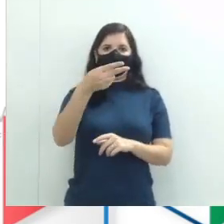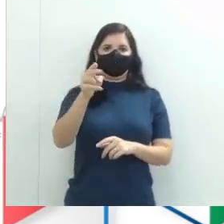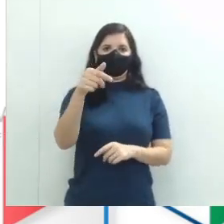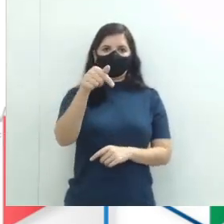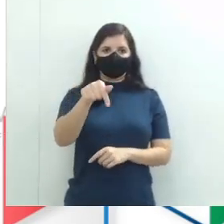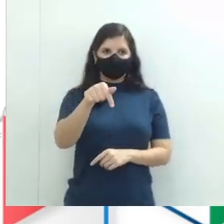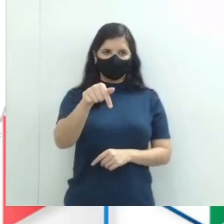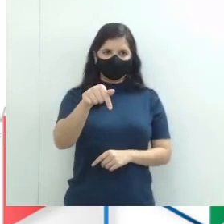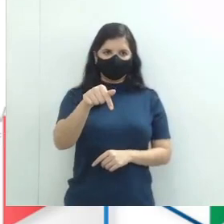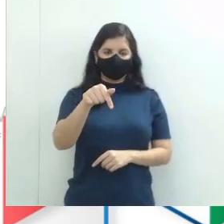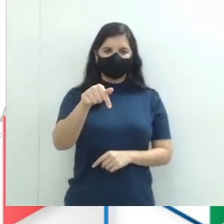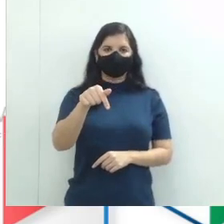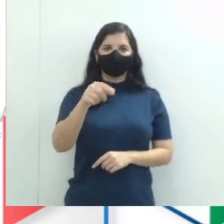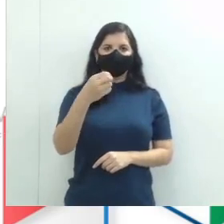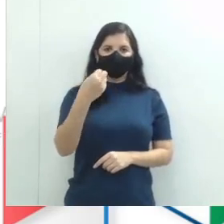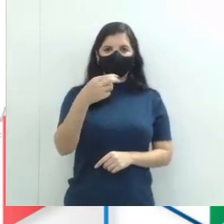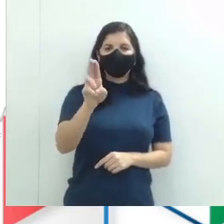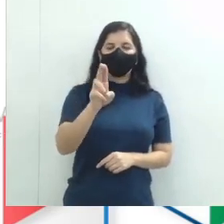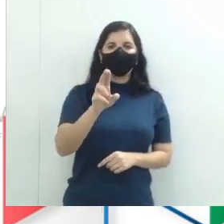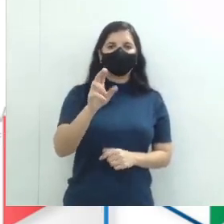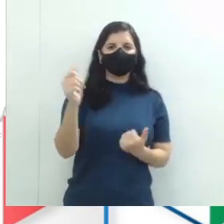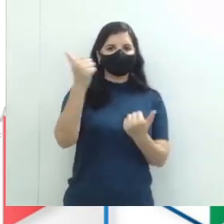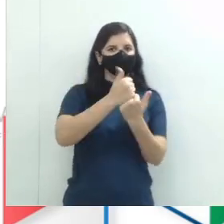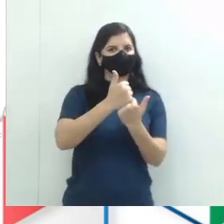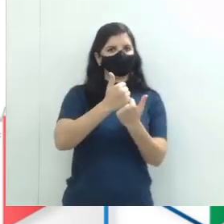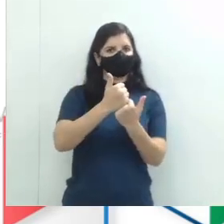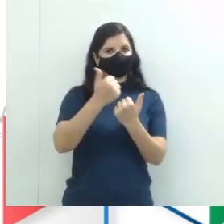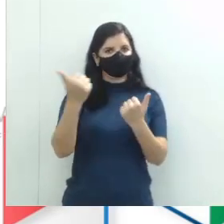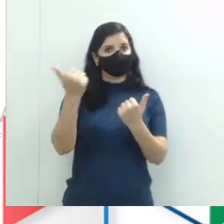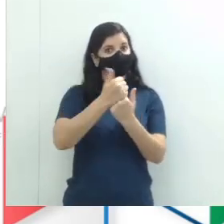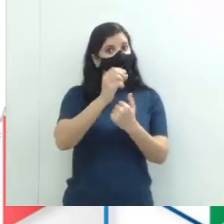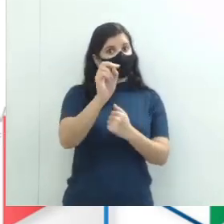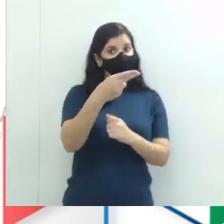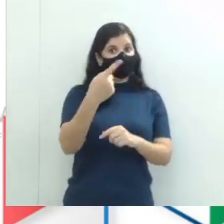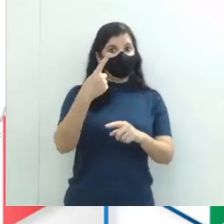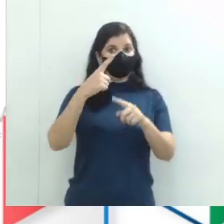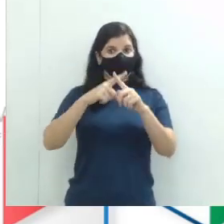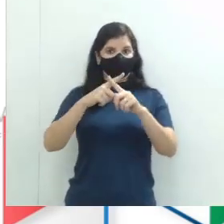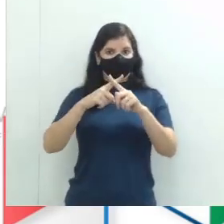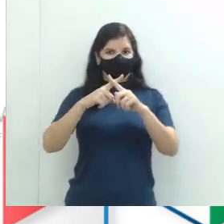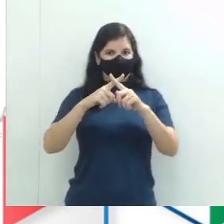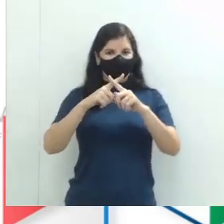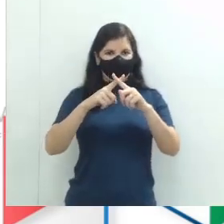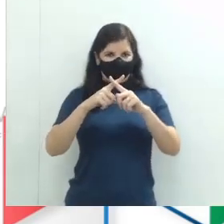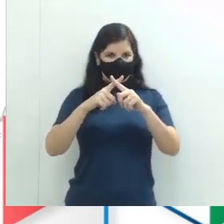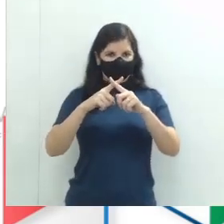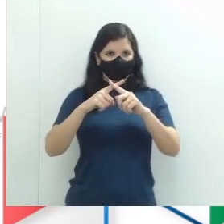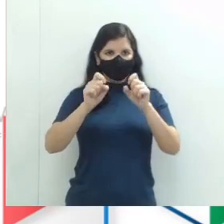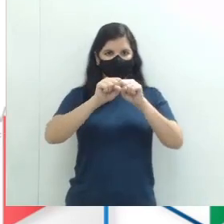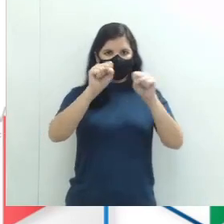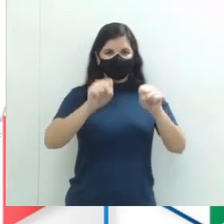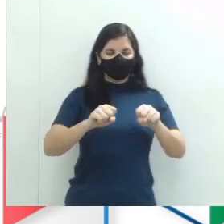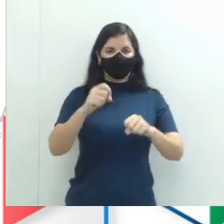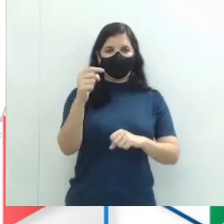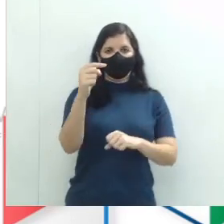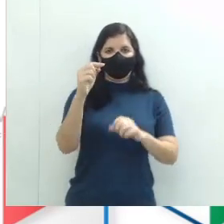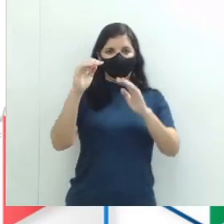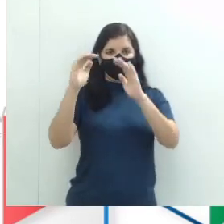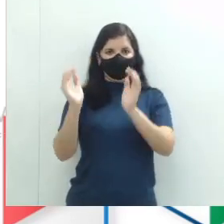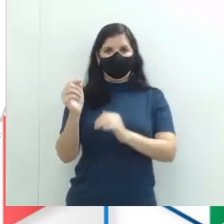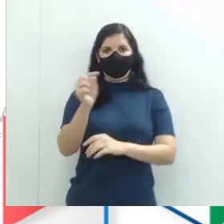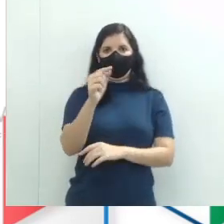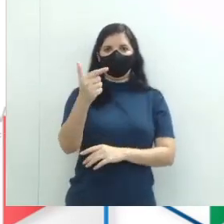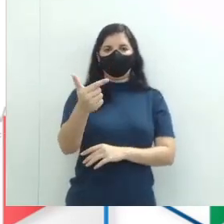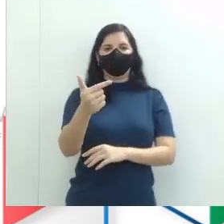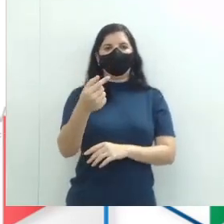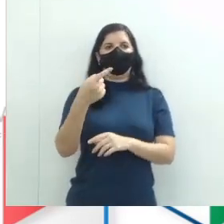a 7, eu vou substituir, ou multiplicar, perdão, multiplicar esse sistema por menos 2. Por que eu vou